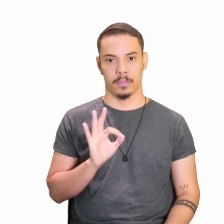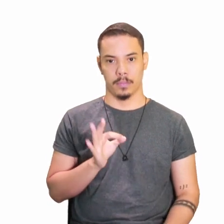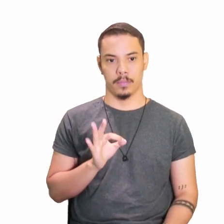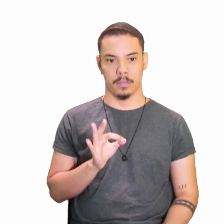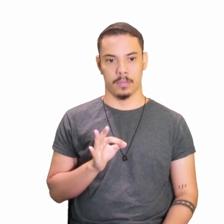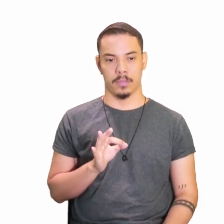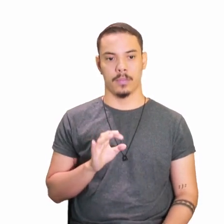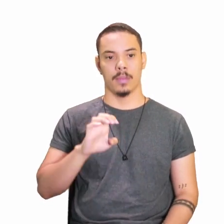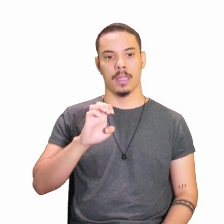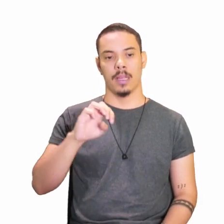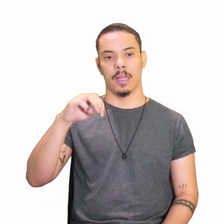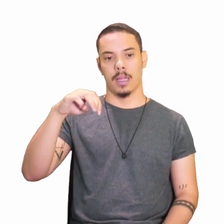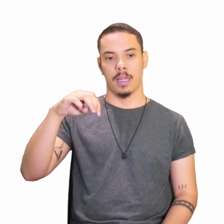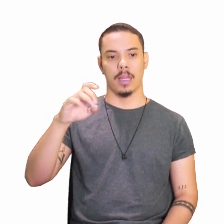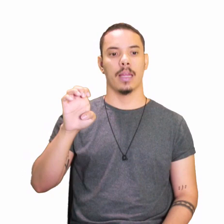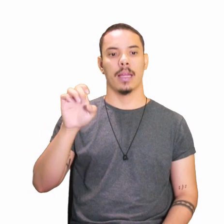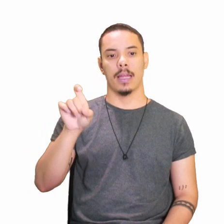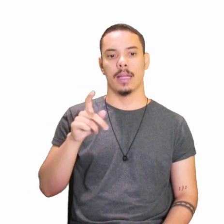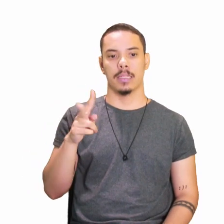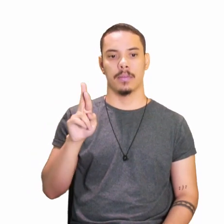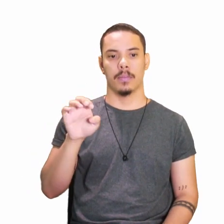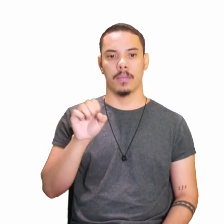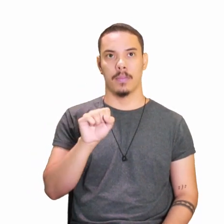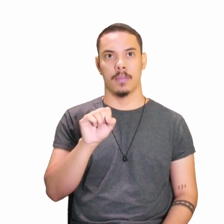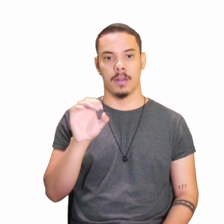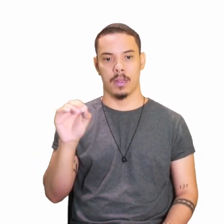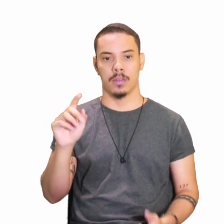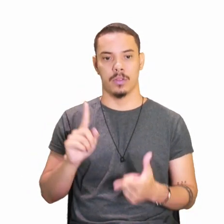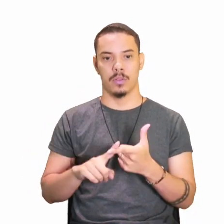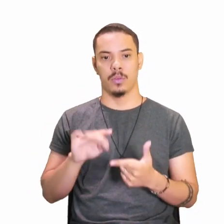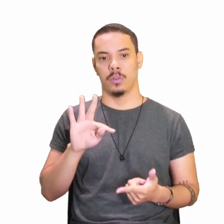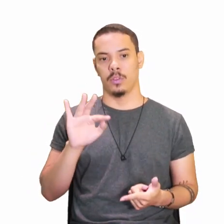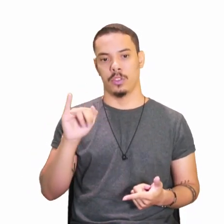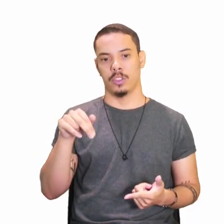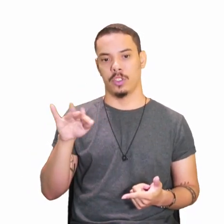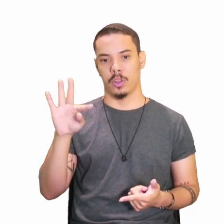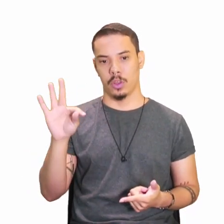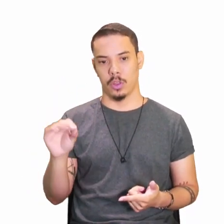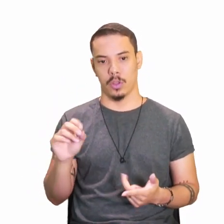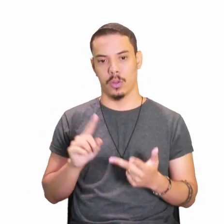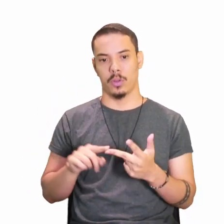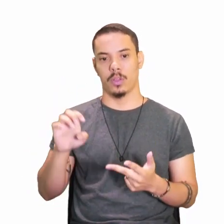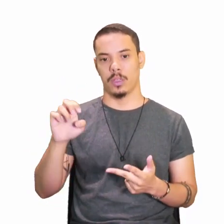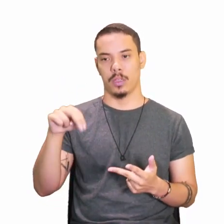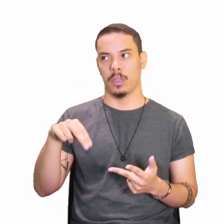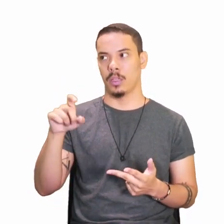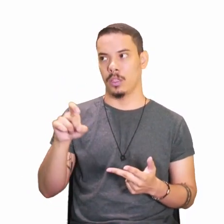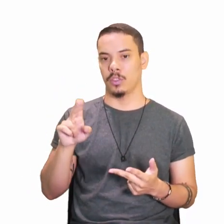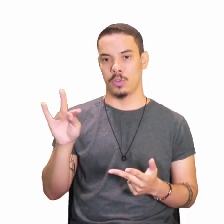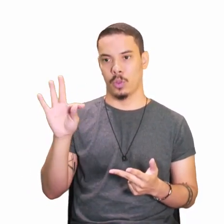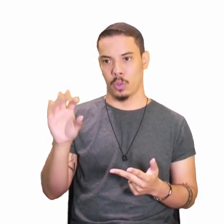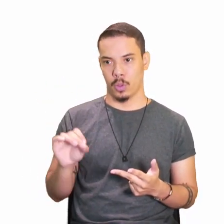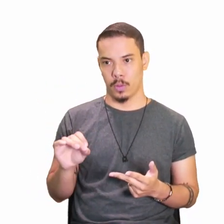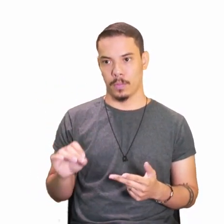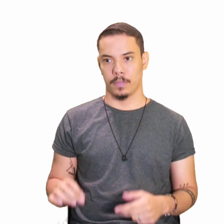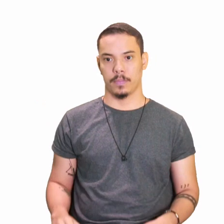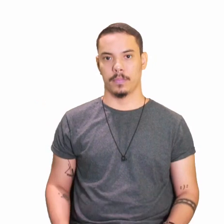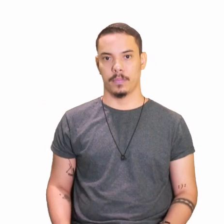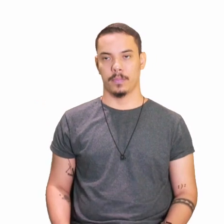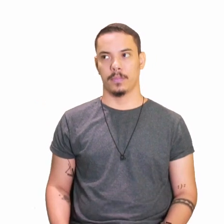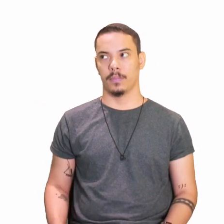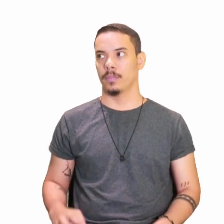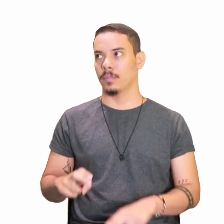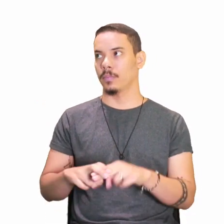expressado tá regular né tingido tá regular se tivesse tá bom enxugado regular então